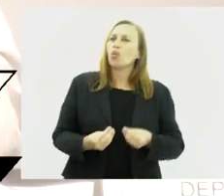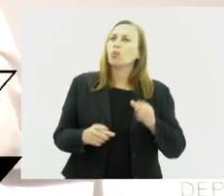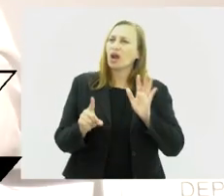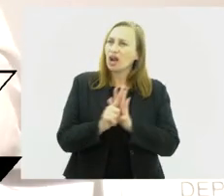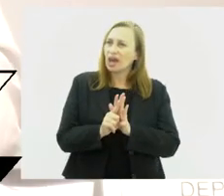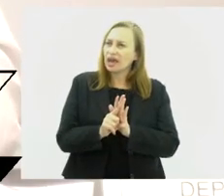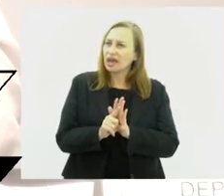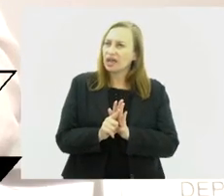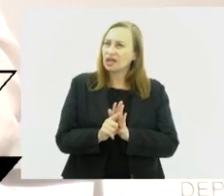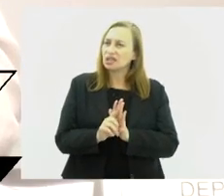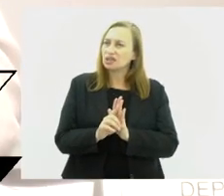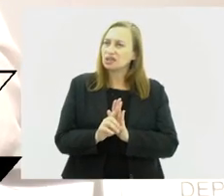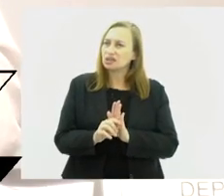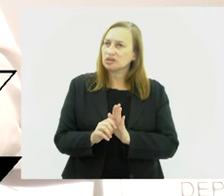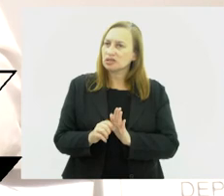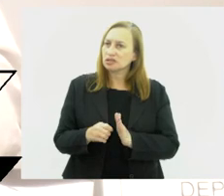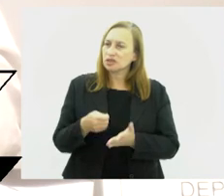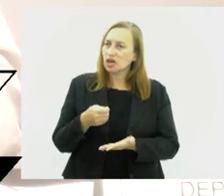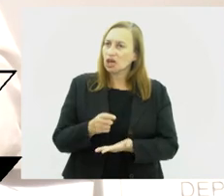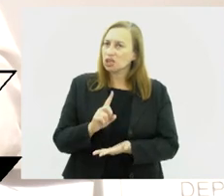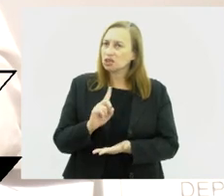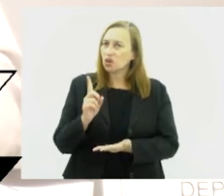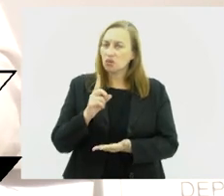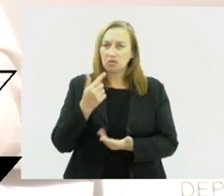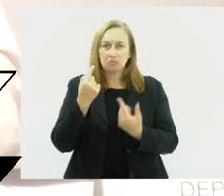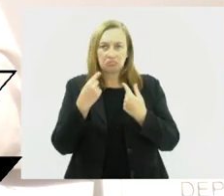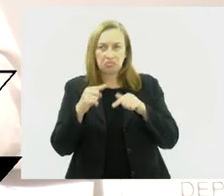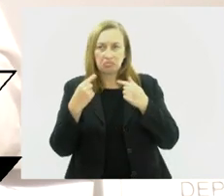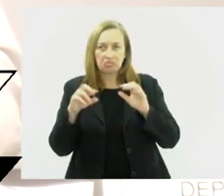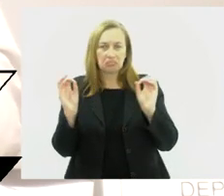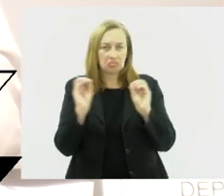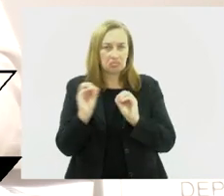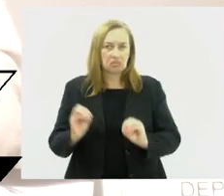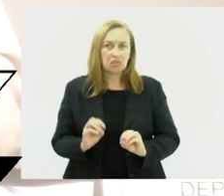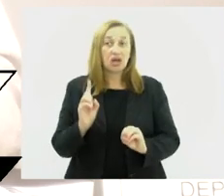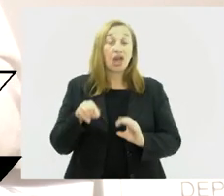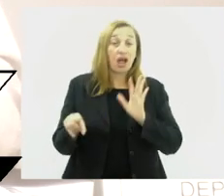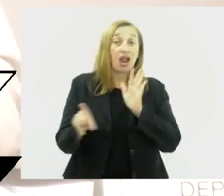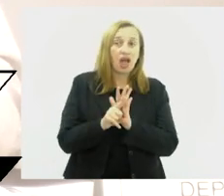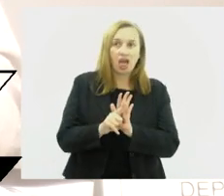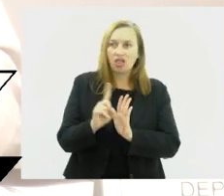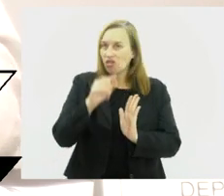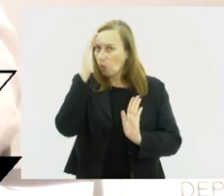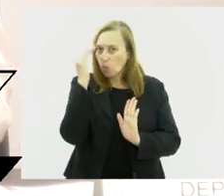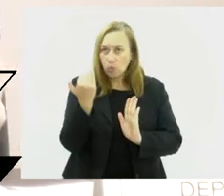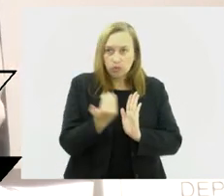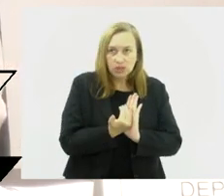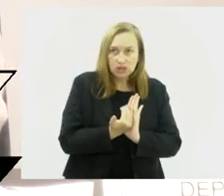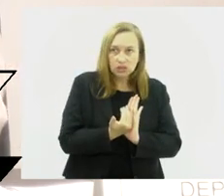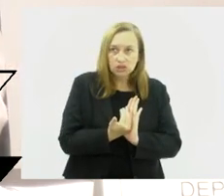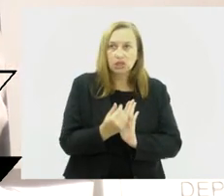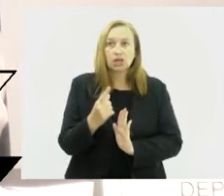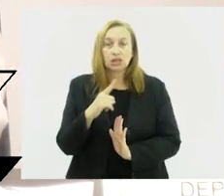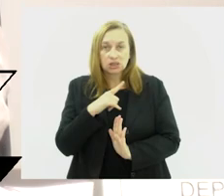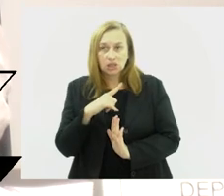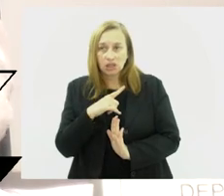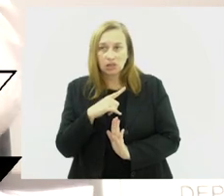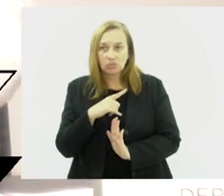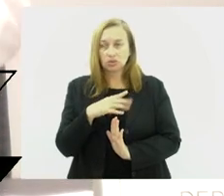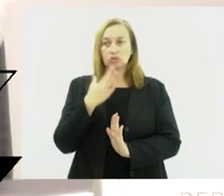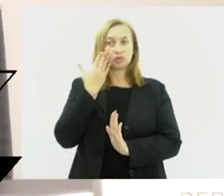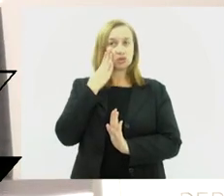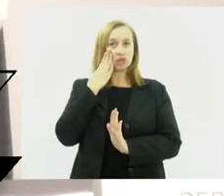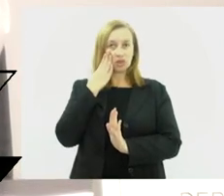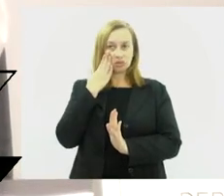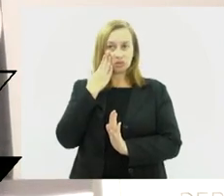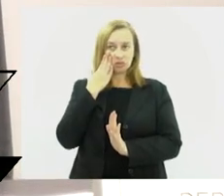vigor e ela não foi contestada, portanto, é lei, e ela não é cumprida, nós temos, entendo eu,